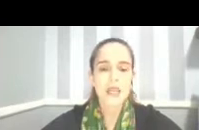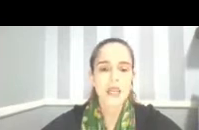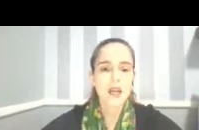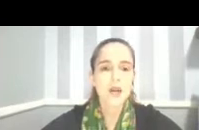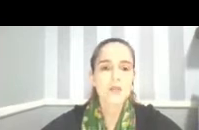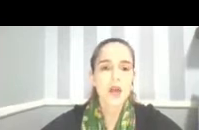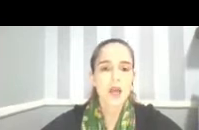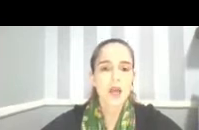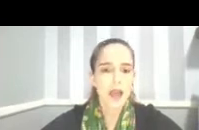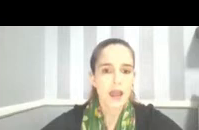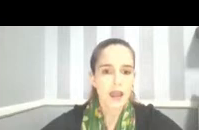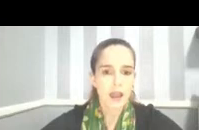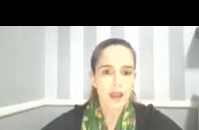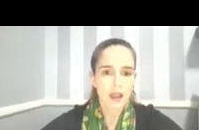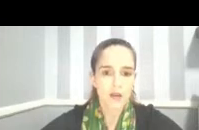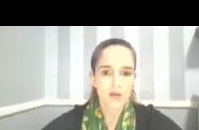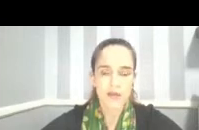tá? Então,